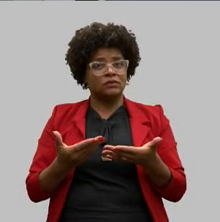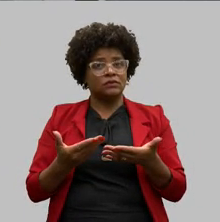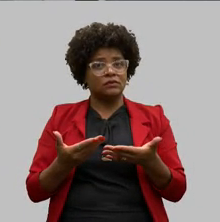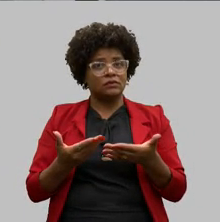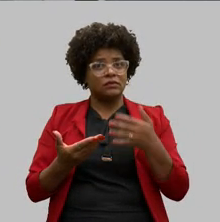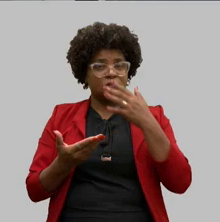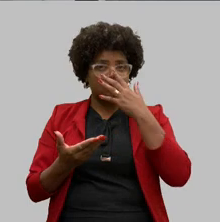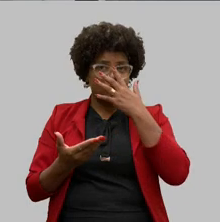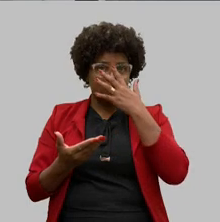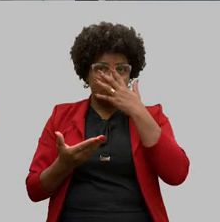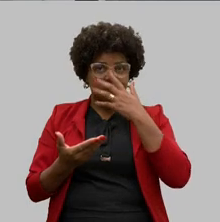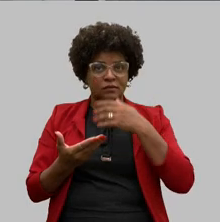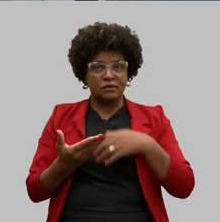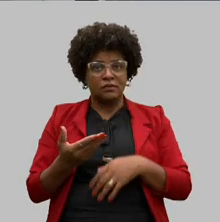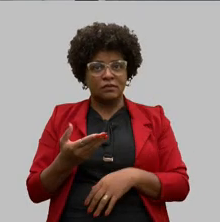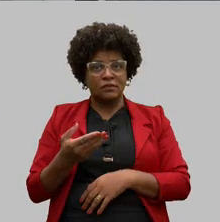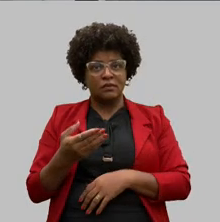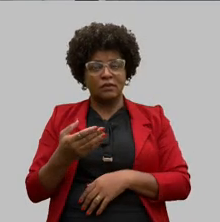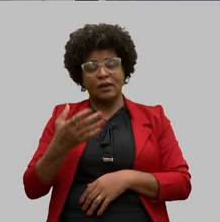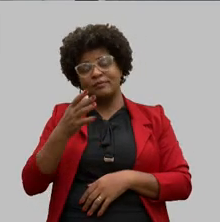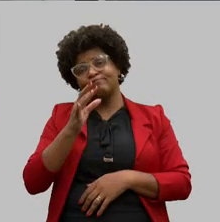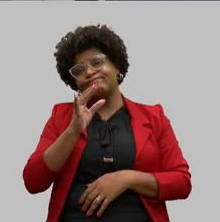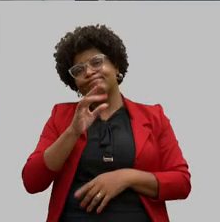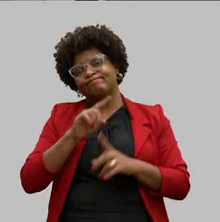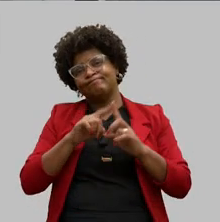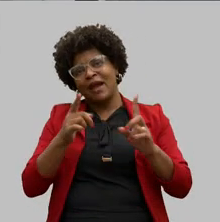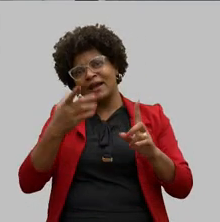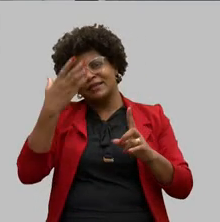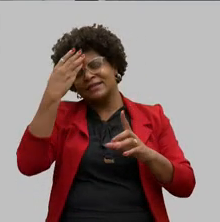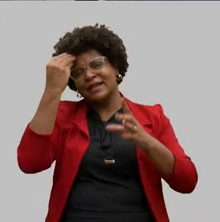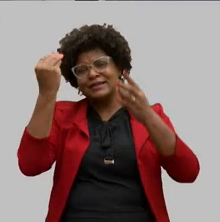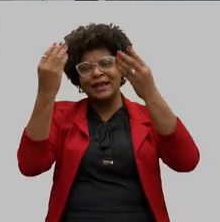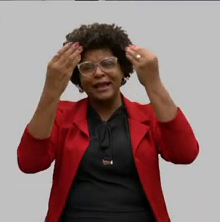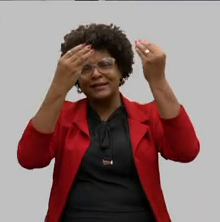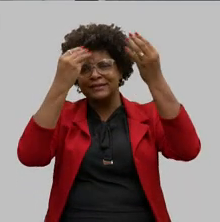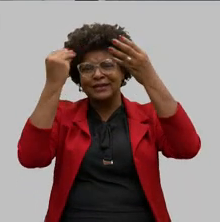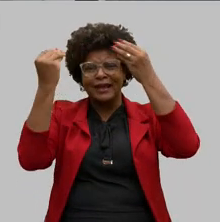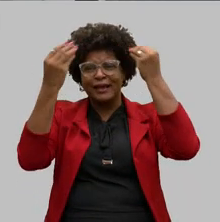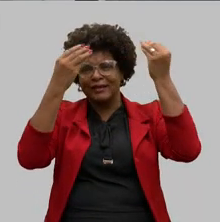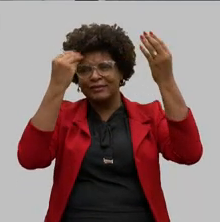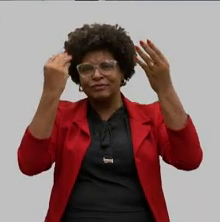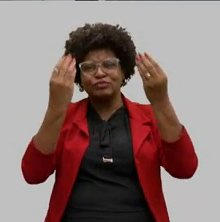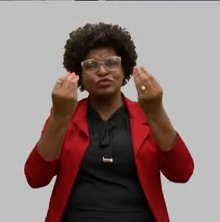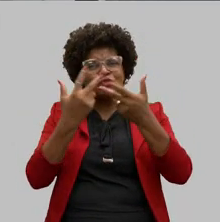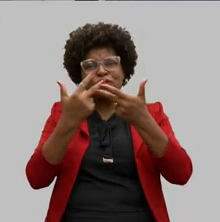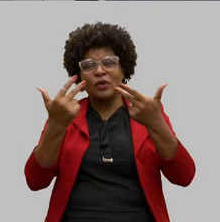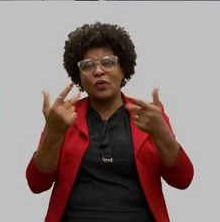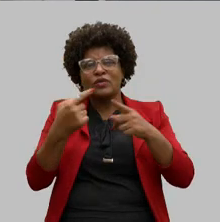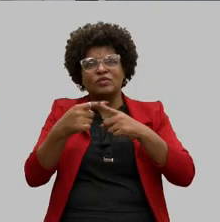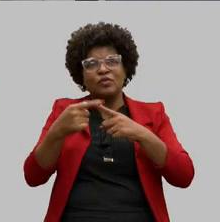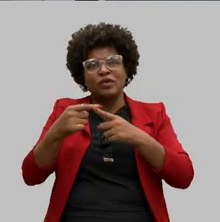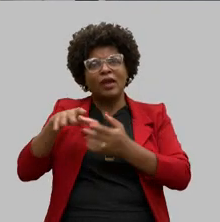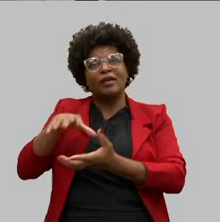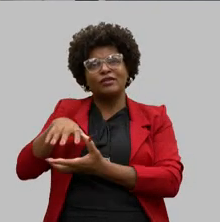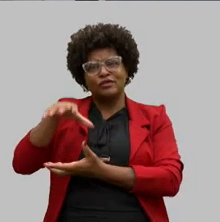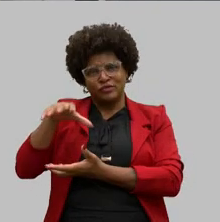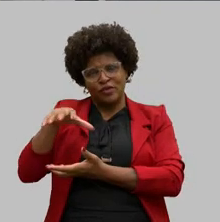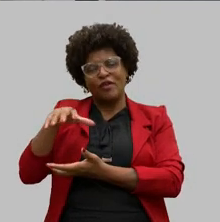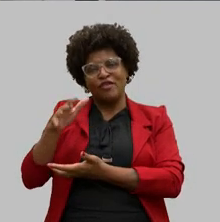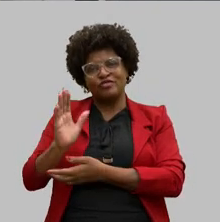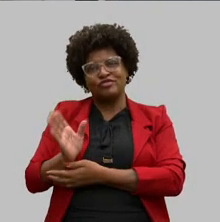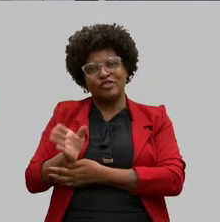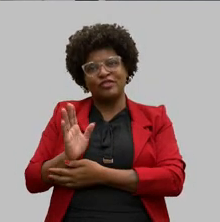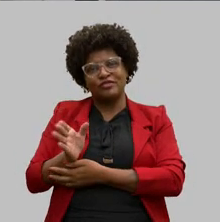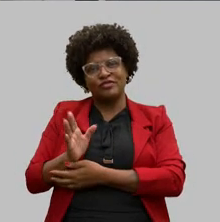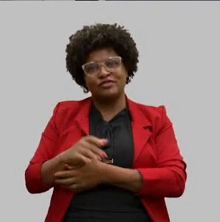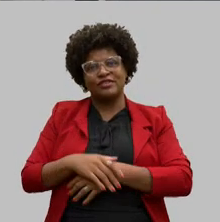tô esquecendo de muita coisa porque eu tô ficando idosa então quero ser um osa muito